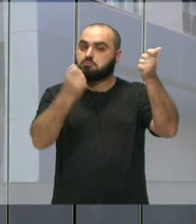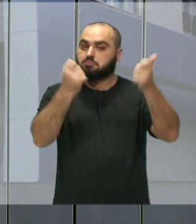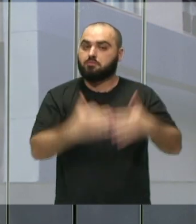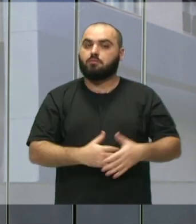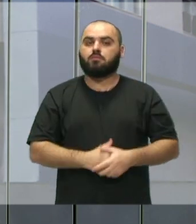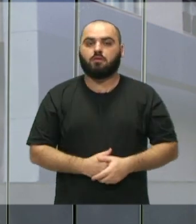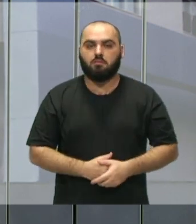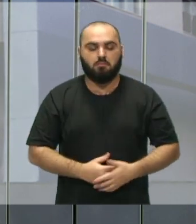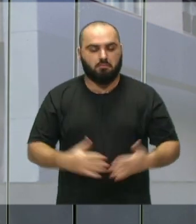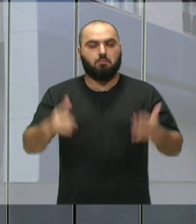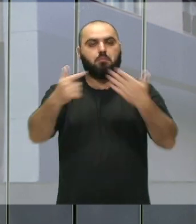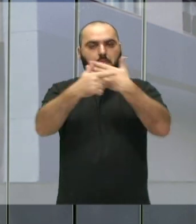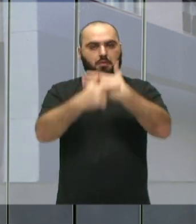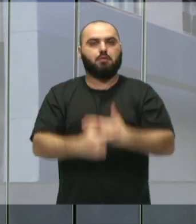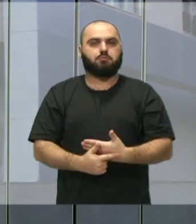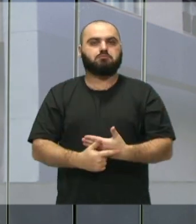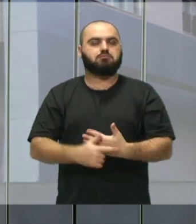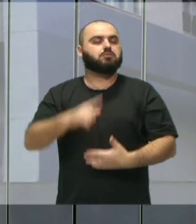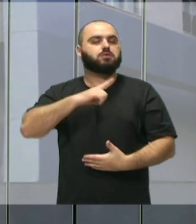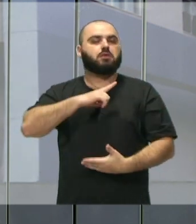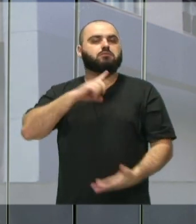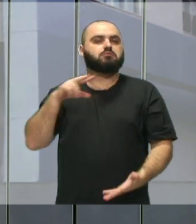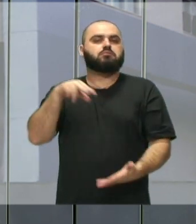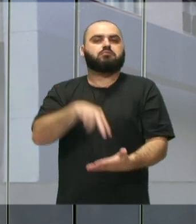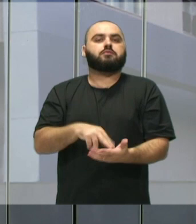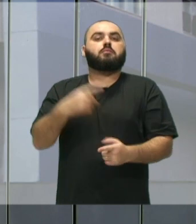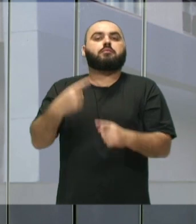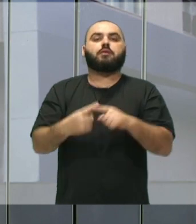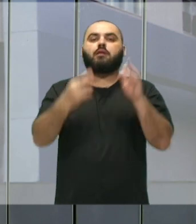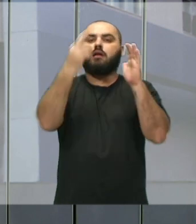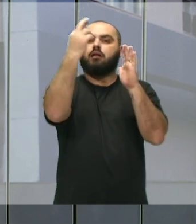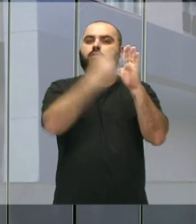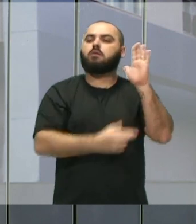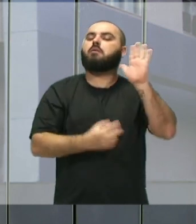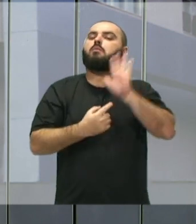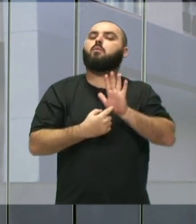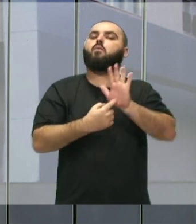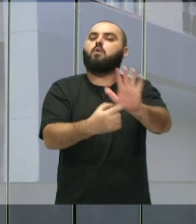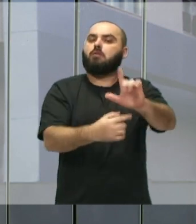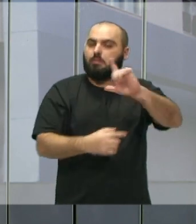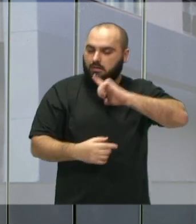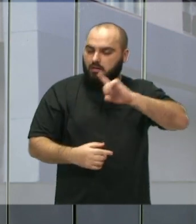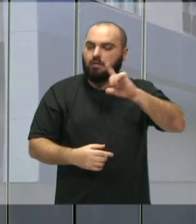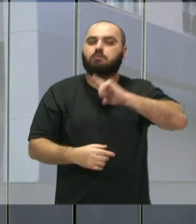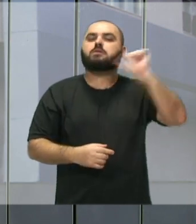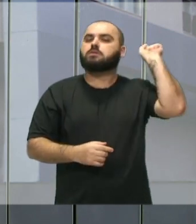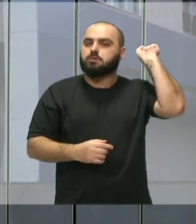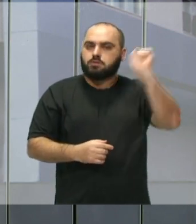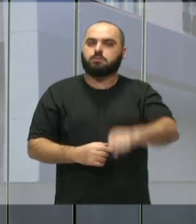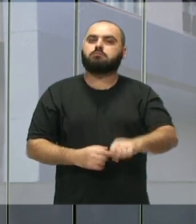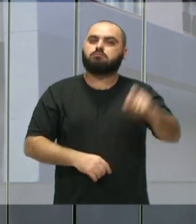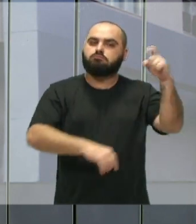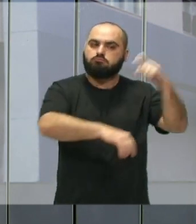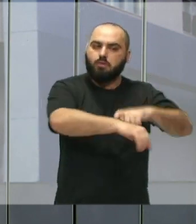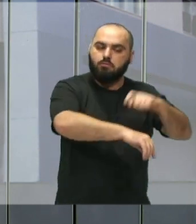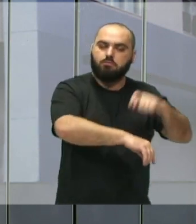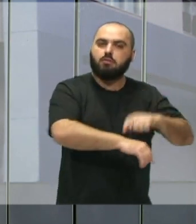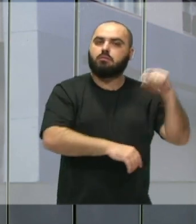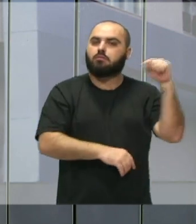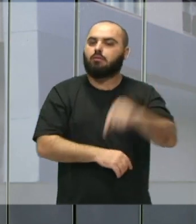ela cumpriu sim o seu papel. Por quê? Porque o relatório apontou que houve sim situações